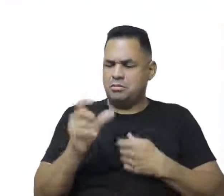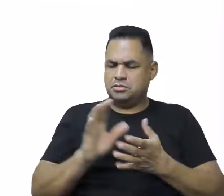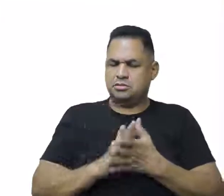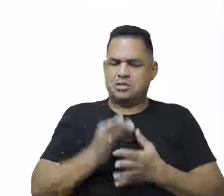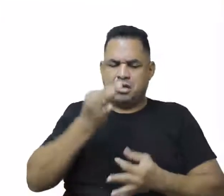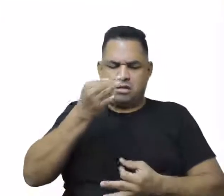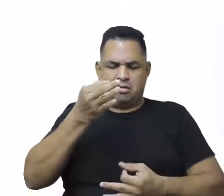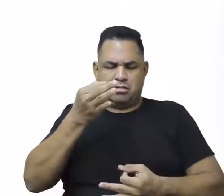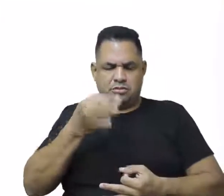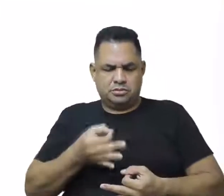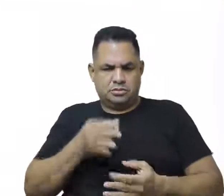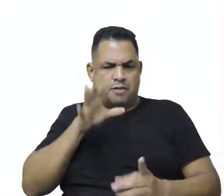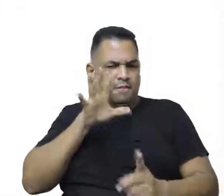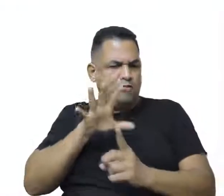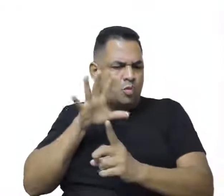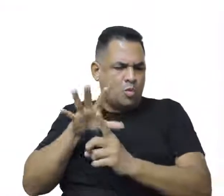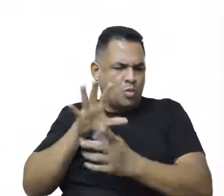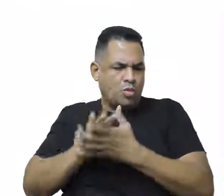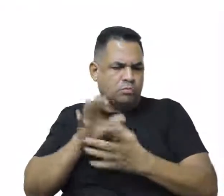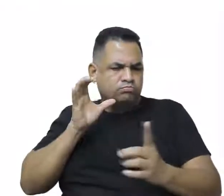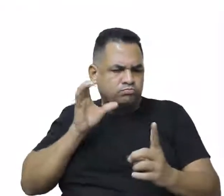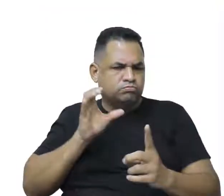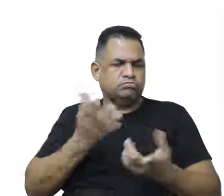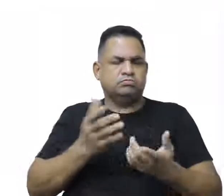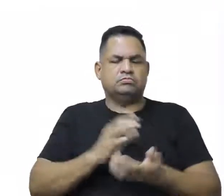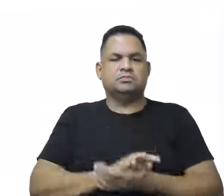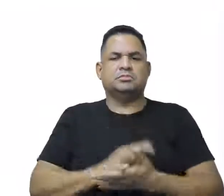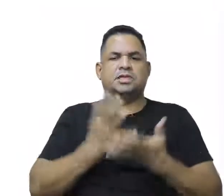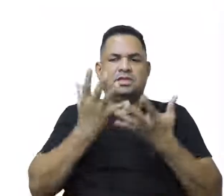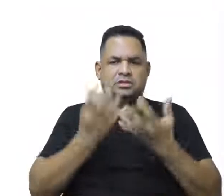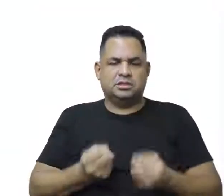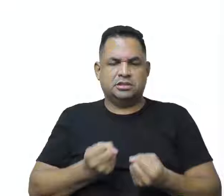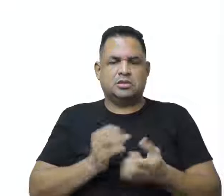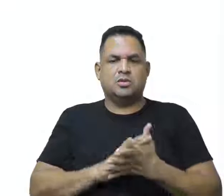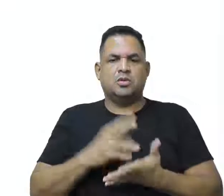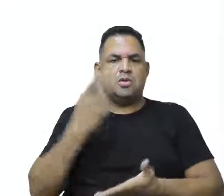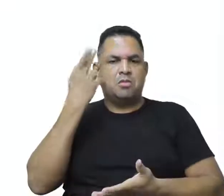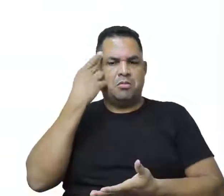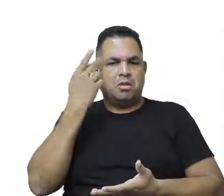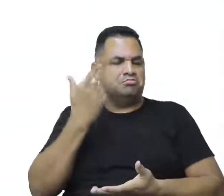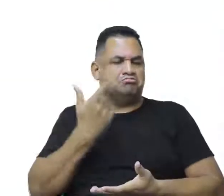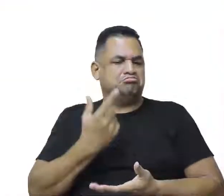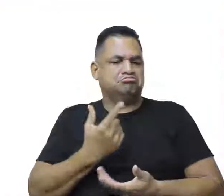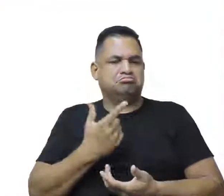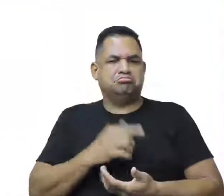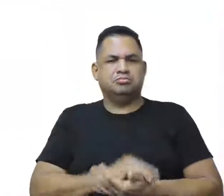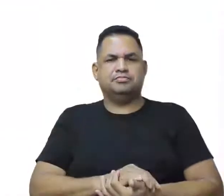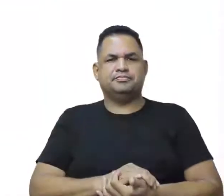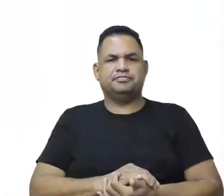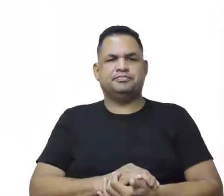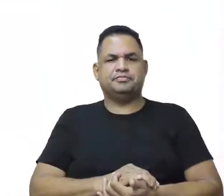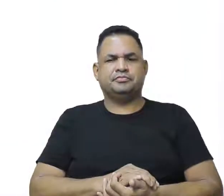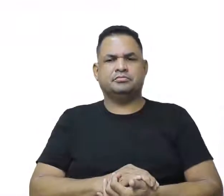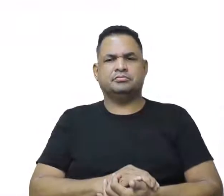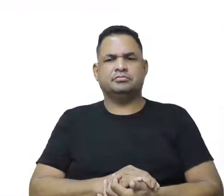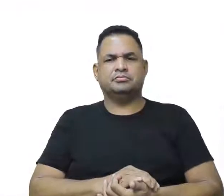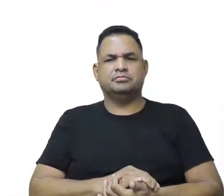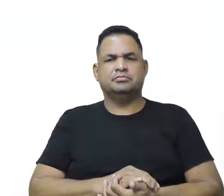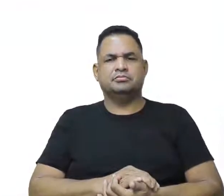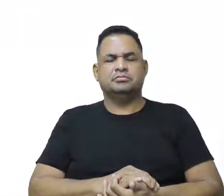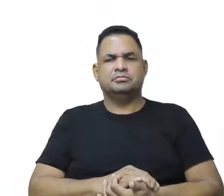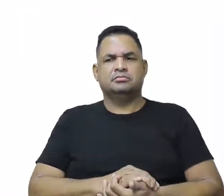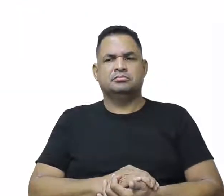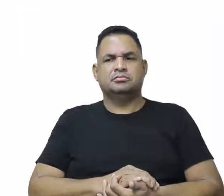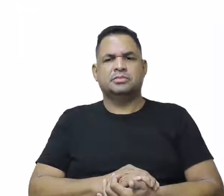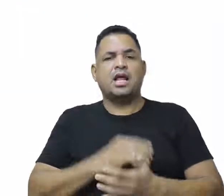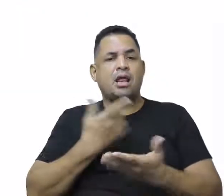correto, e impôs para nós e a gente vai aceitando como normal, sem questionar. E esse é o papel da sociologia, né?